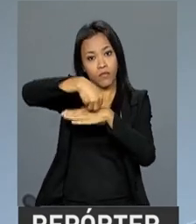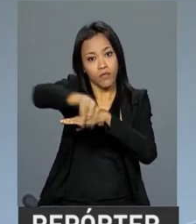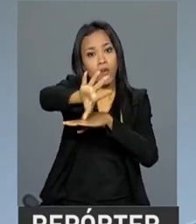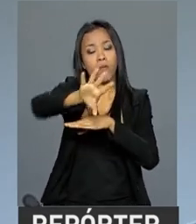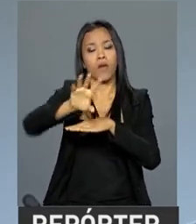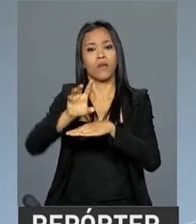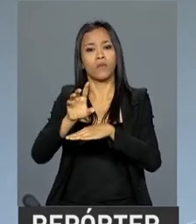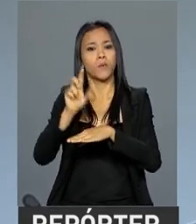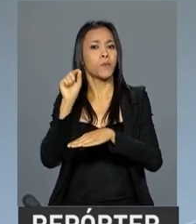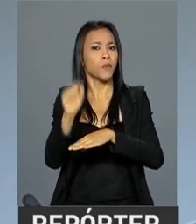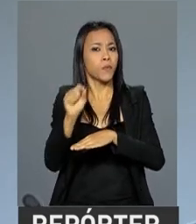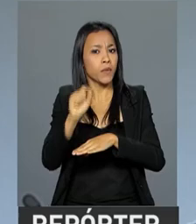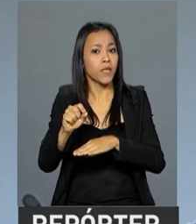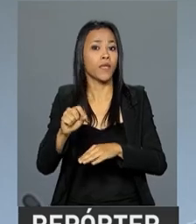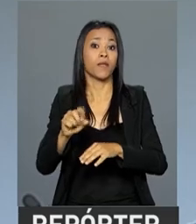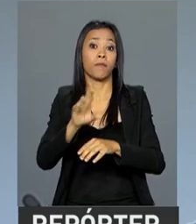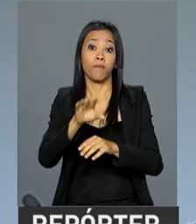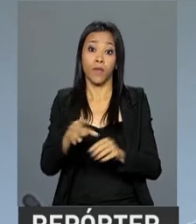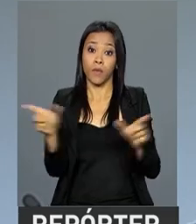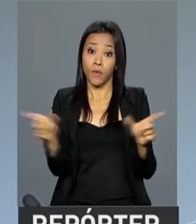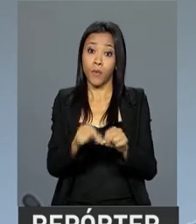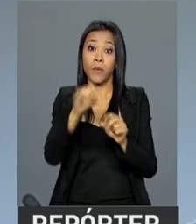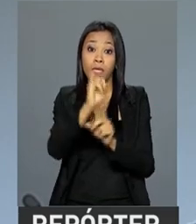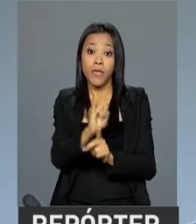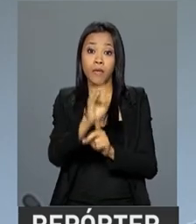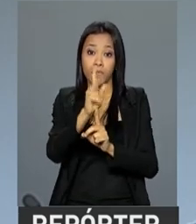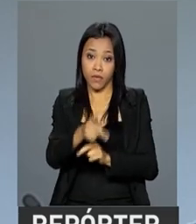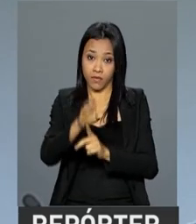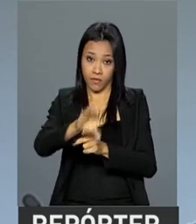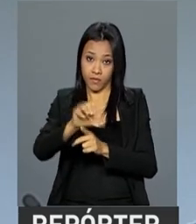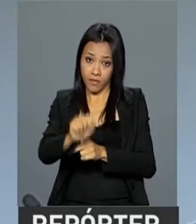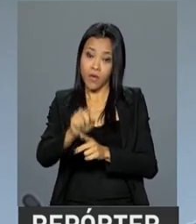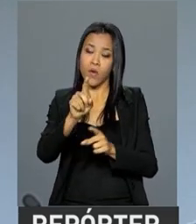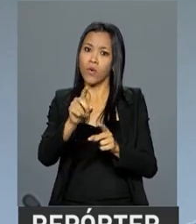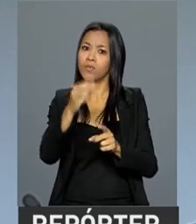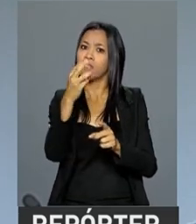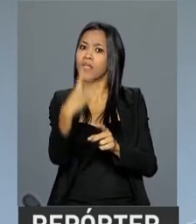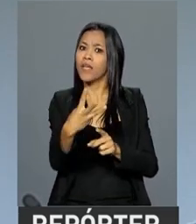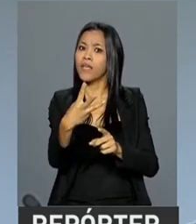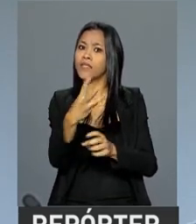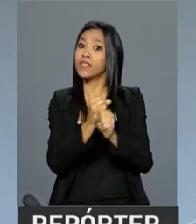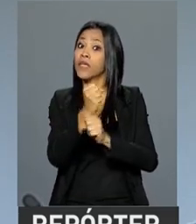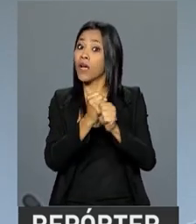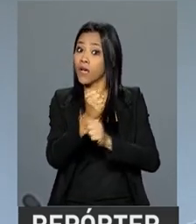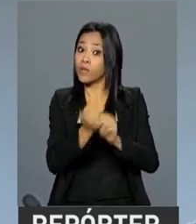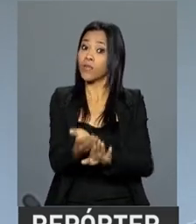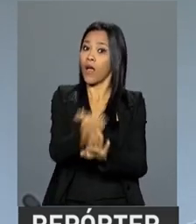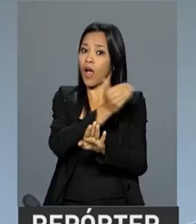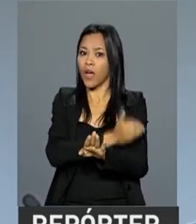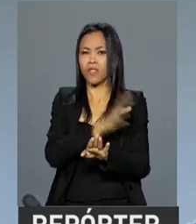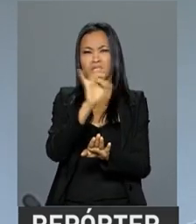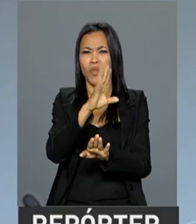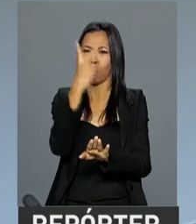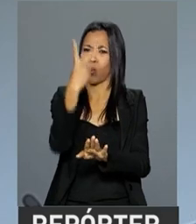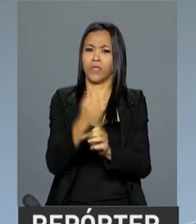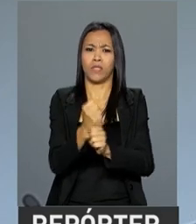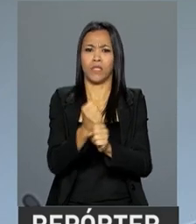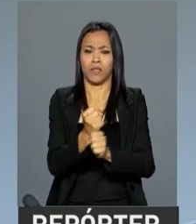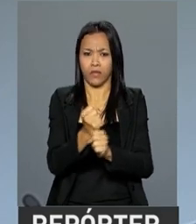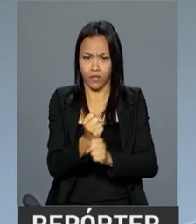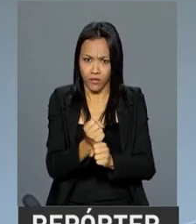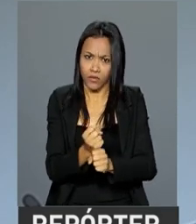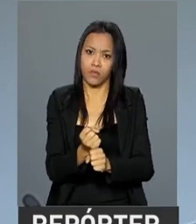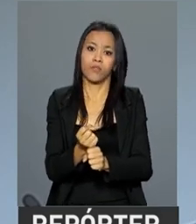determinado o índice de inflação com 3 anos de antecedência e não mais com 2 anos de antecedência,